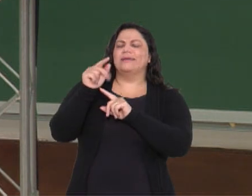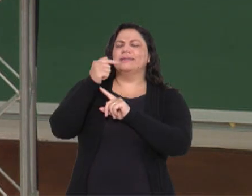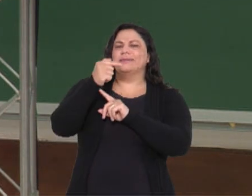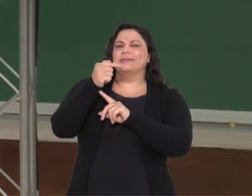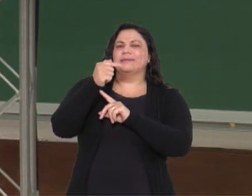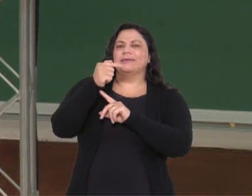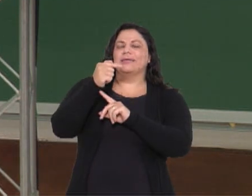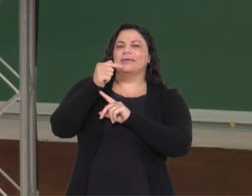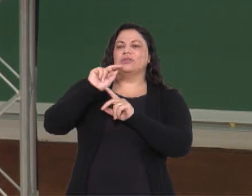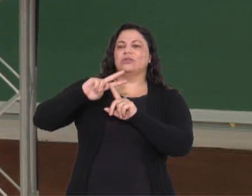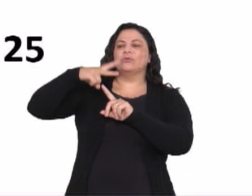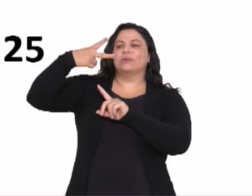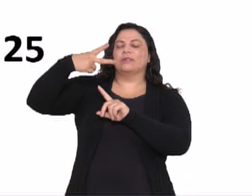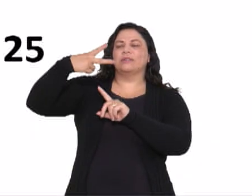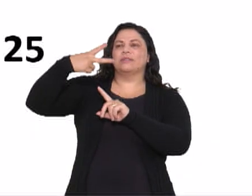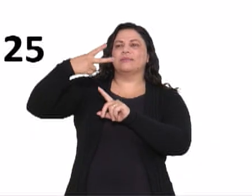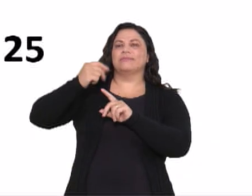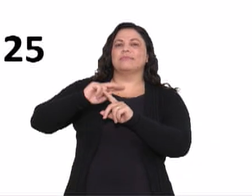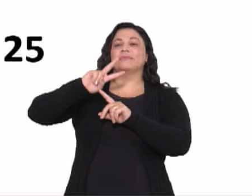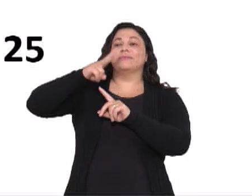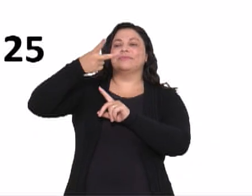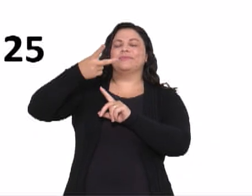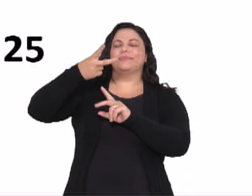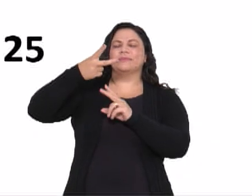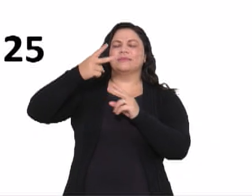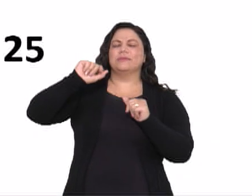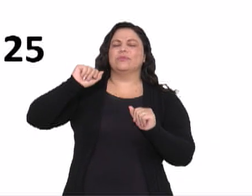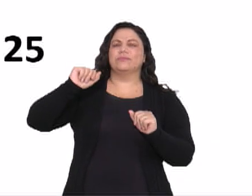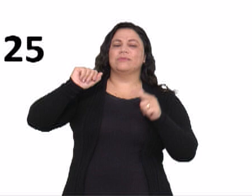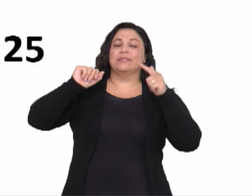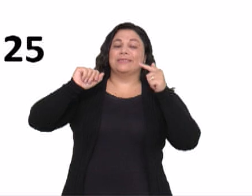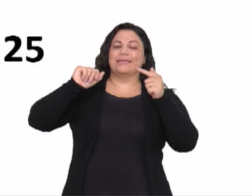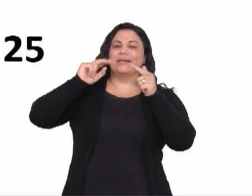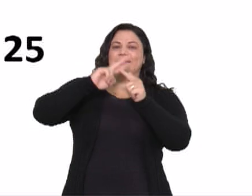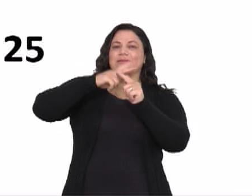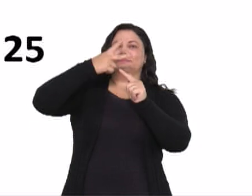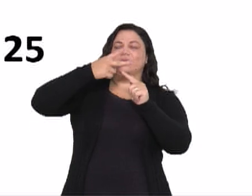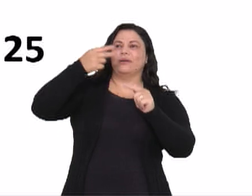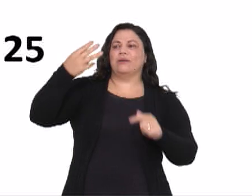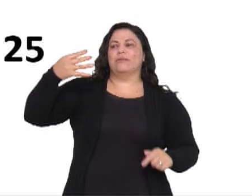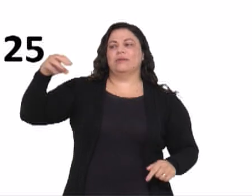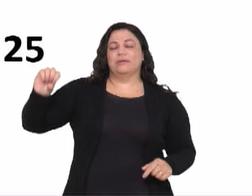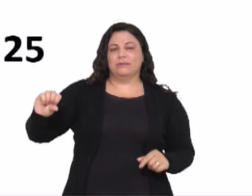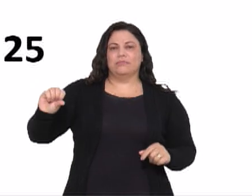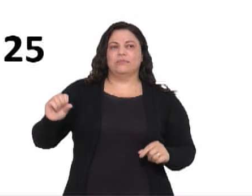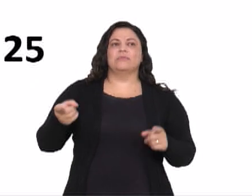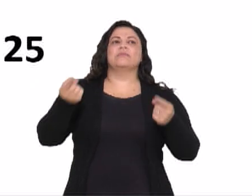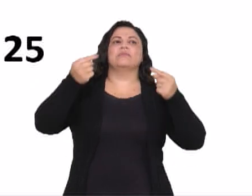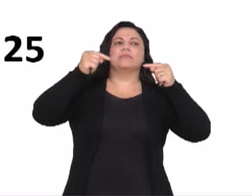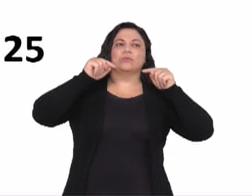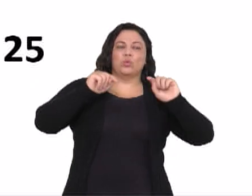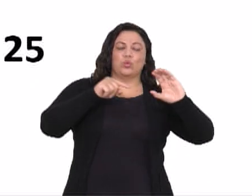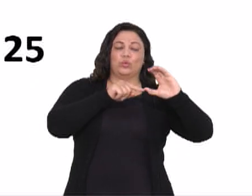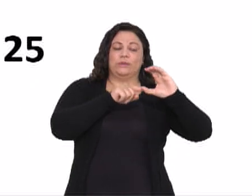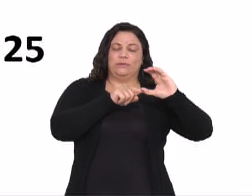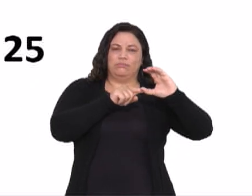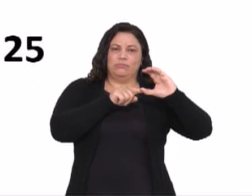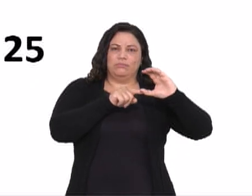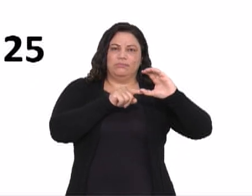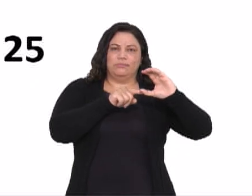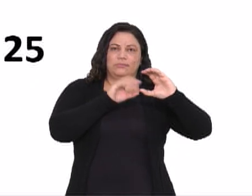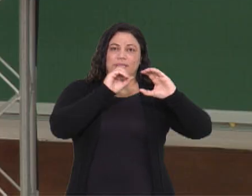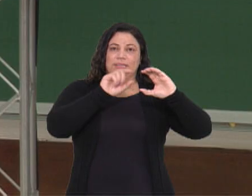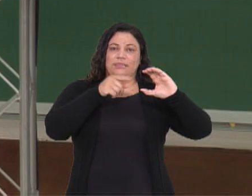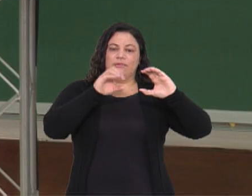é 49. Vamos para a segunda equação então. O centro 0, 0. Então ele é no centro da circunferência. Só que o raio